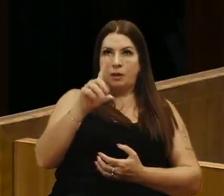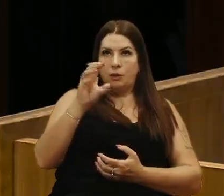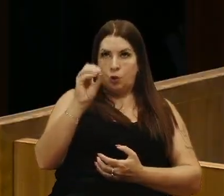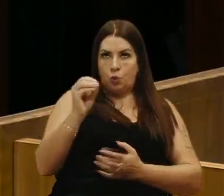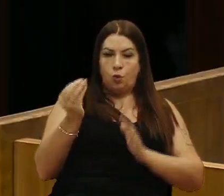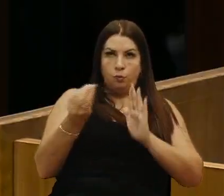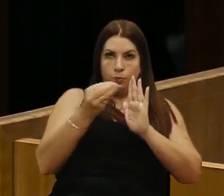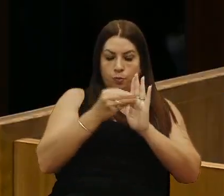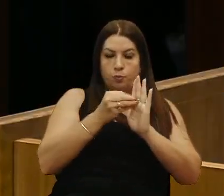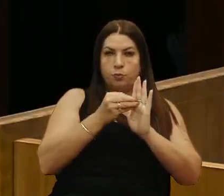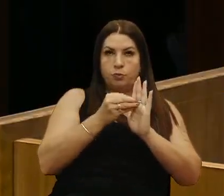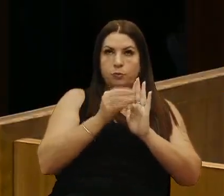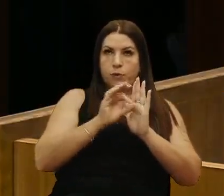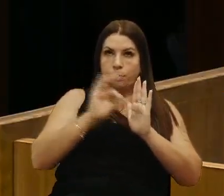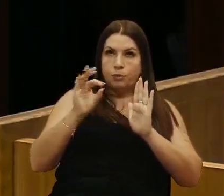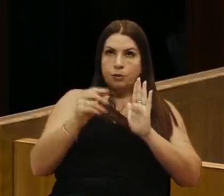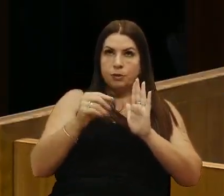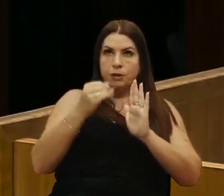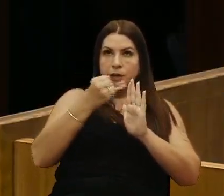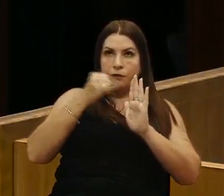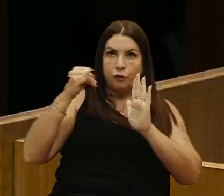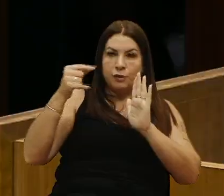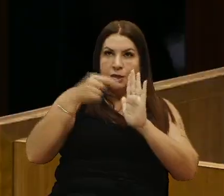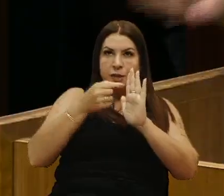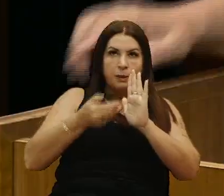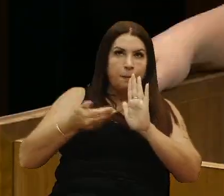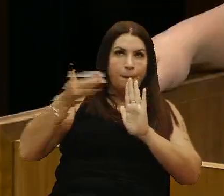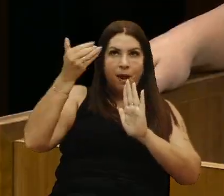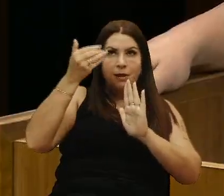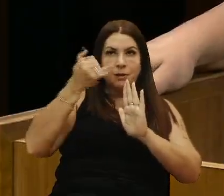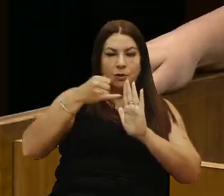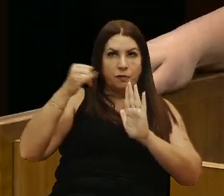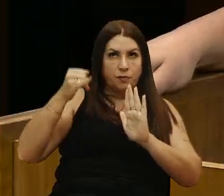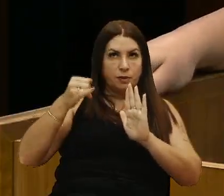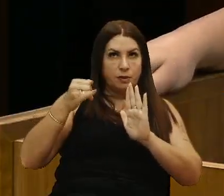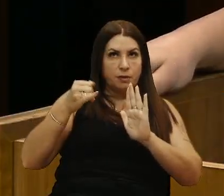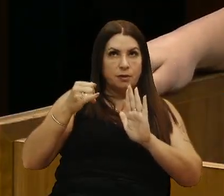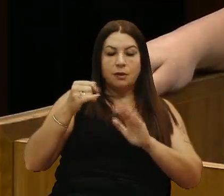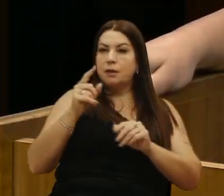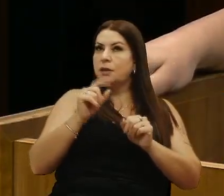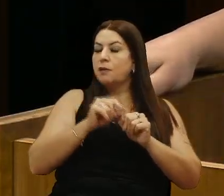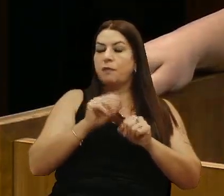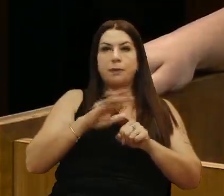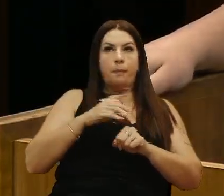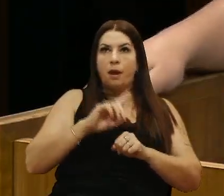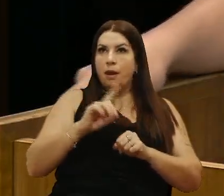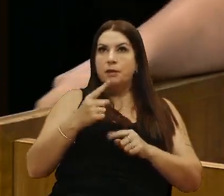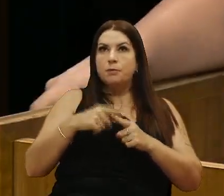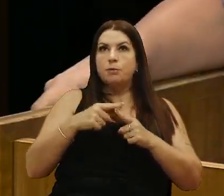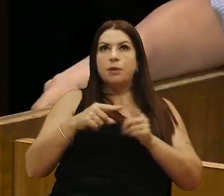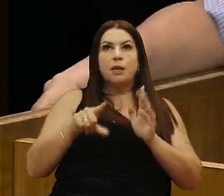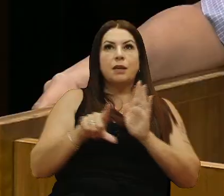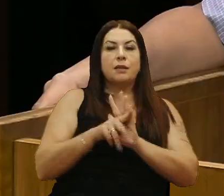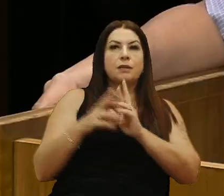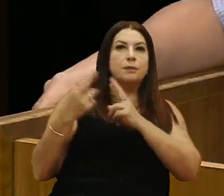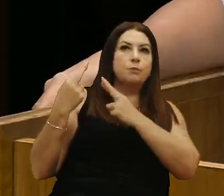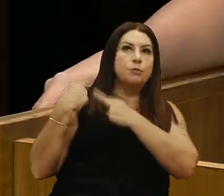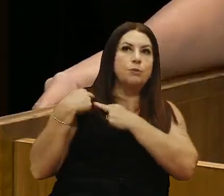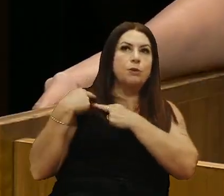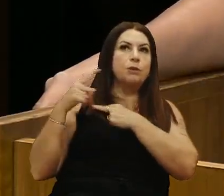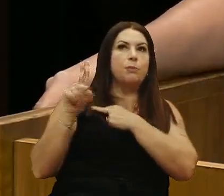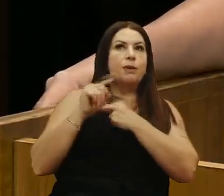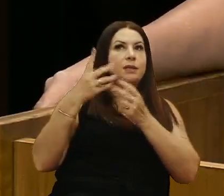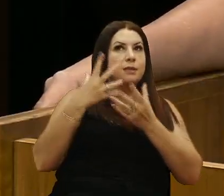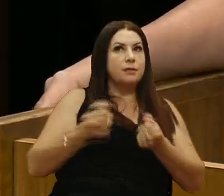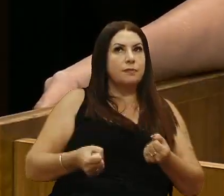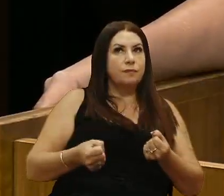a reposição inflacionária acima da inflação. E não fiz mais porque a lei de responsabilidade não me permitia.